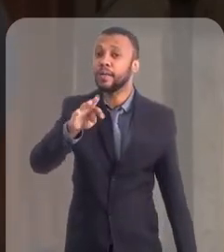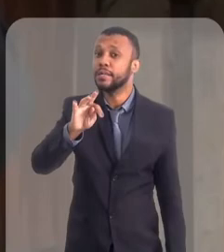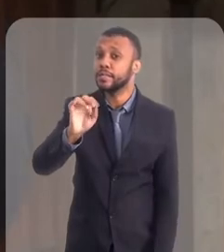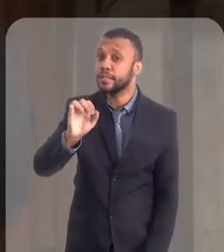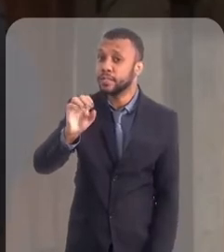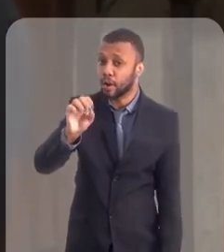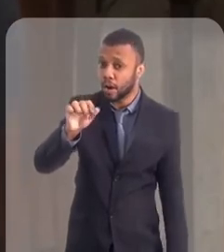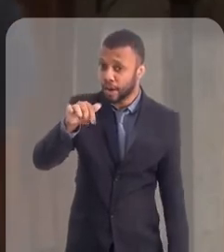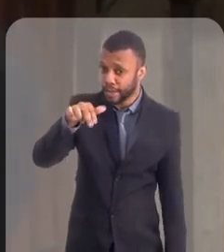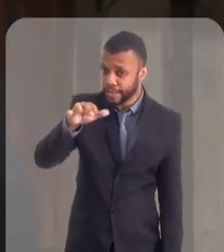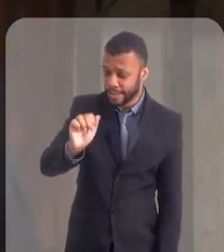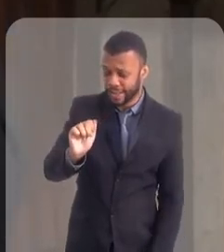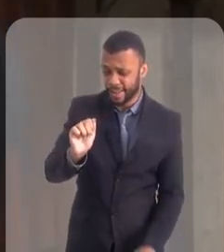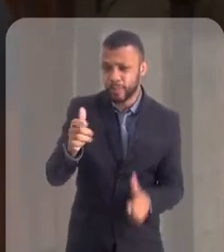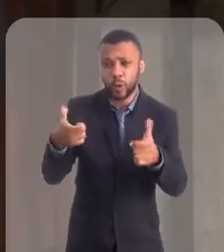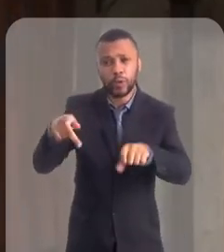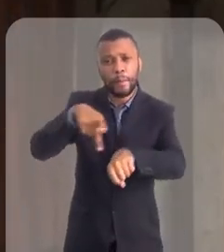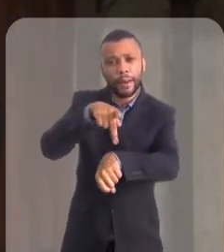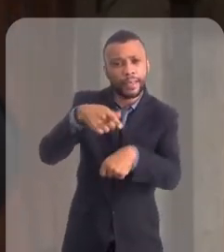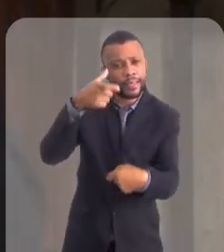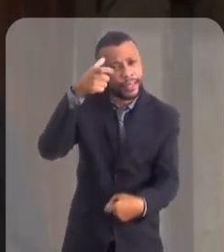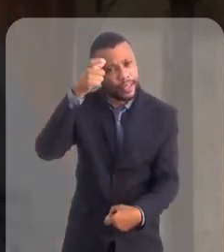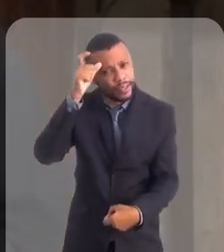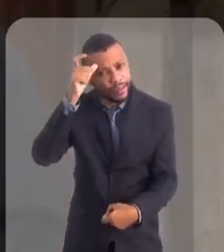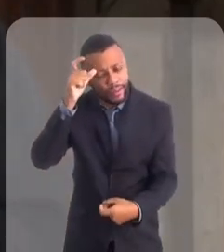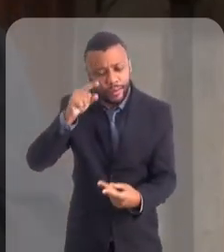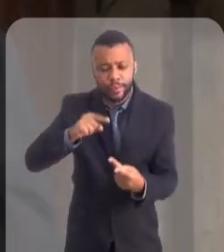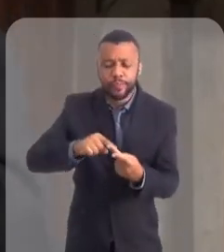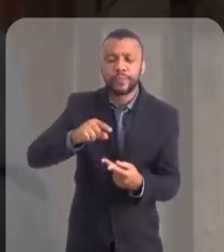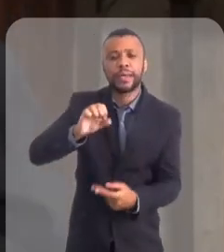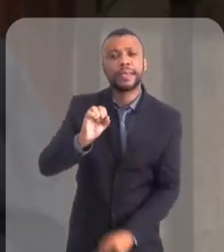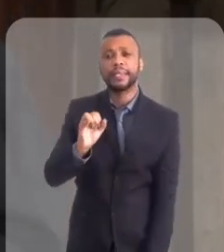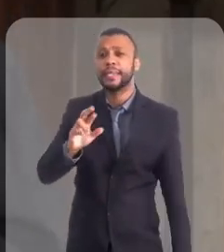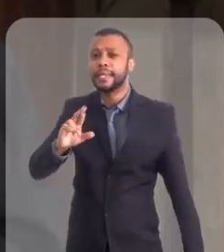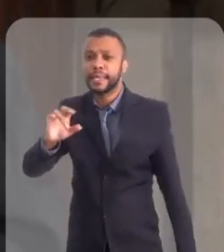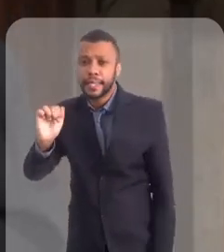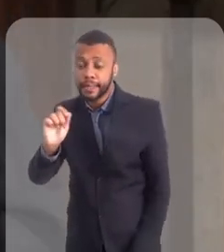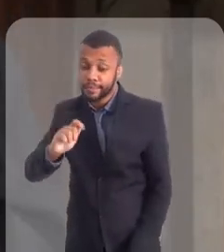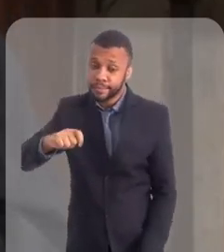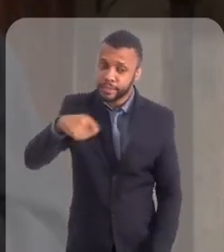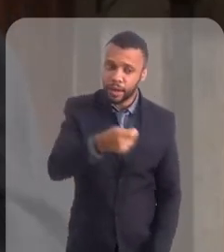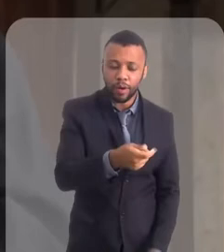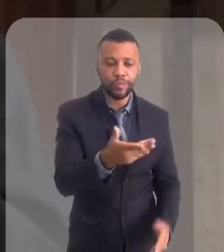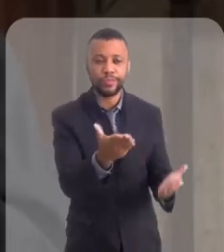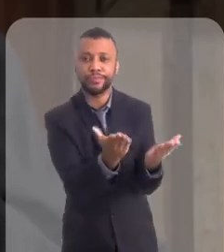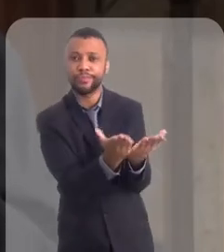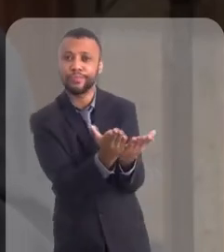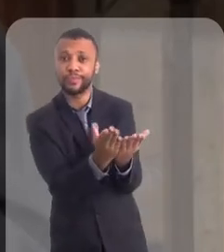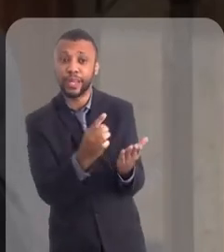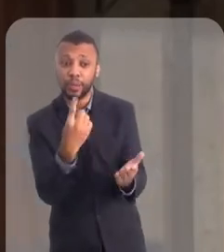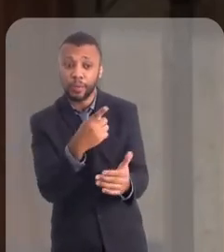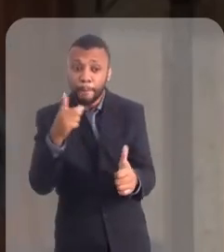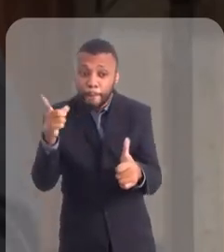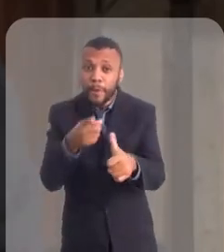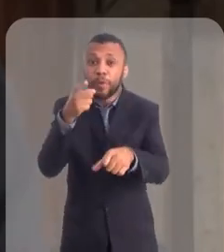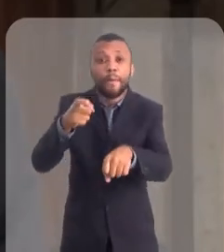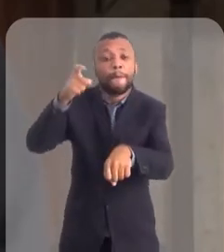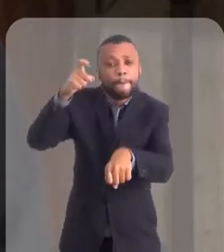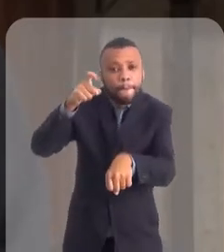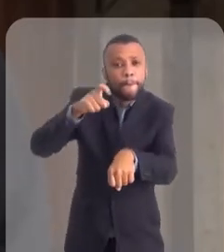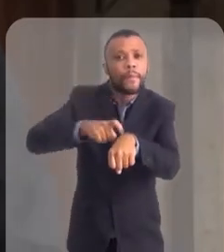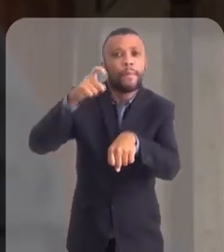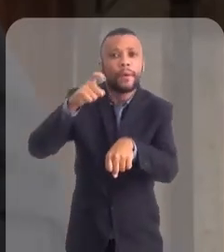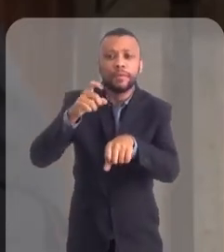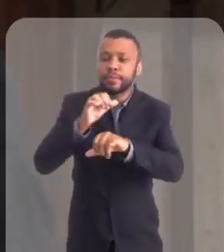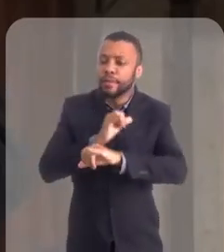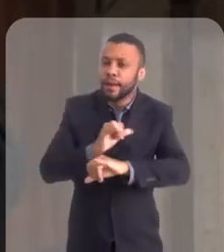região onde hoje fica Síria, Turquia. Então, ali eles foram chamados cristãos. Então, a nossa igreja é da primeira hora do